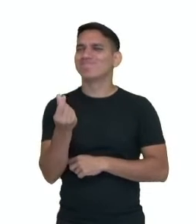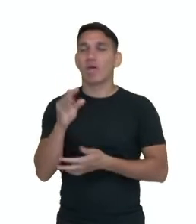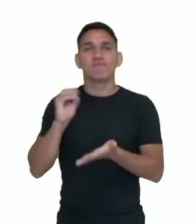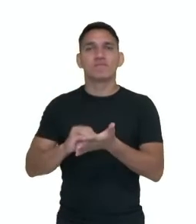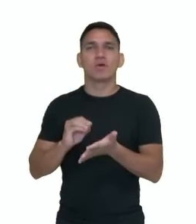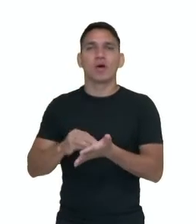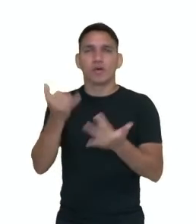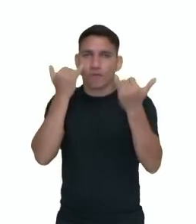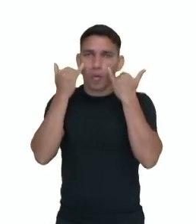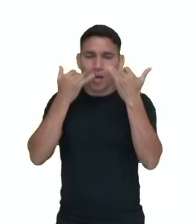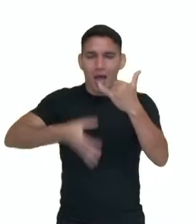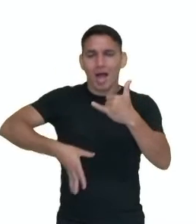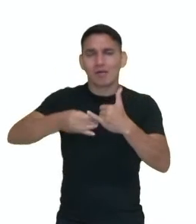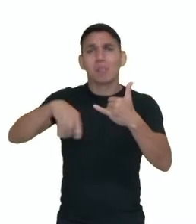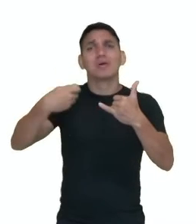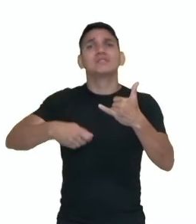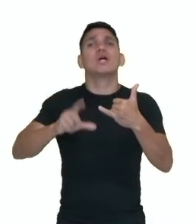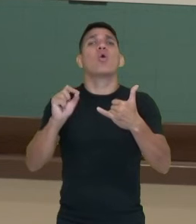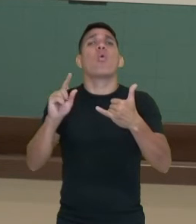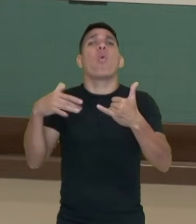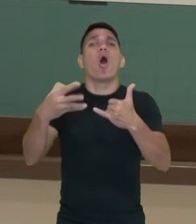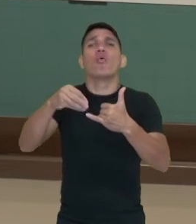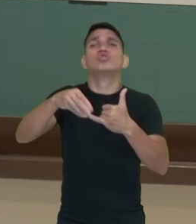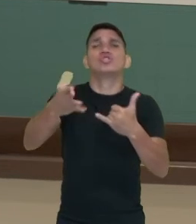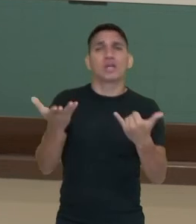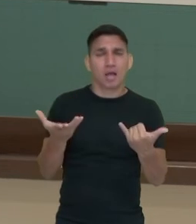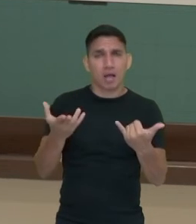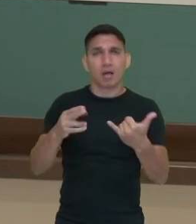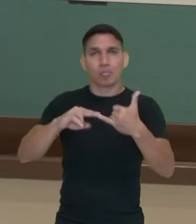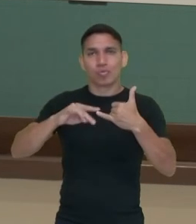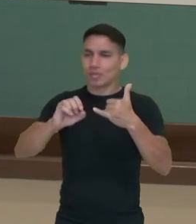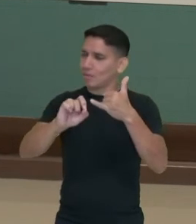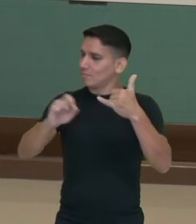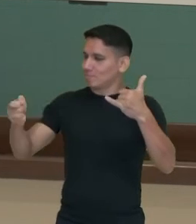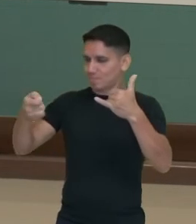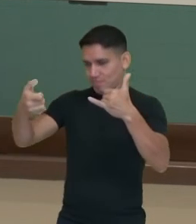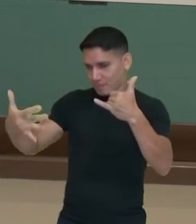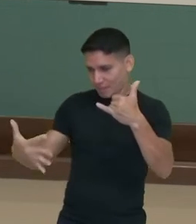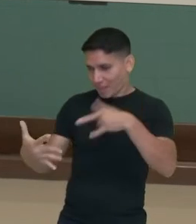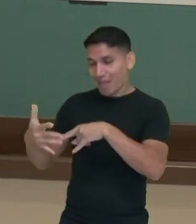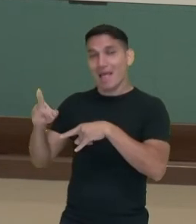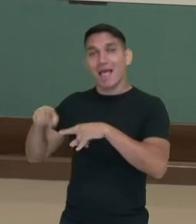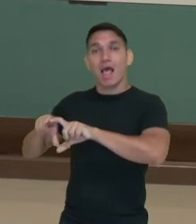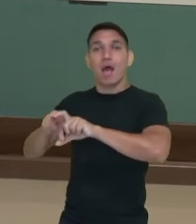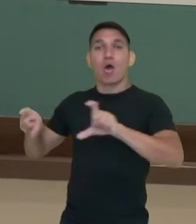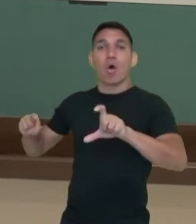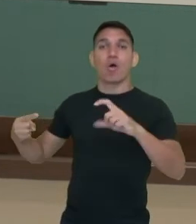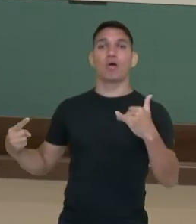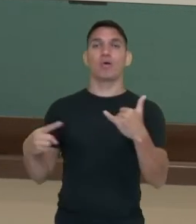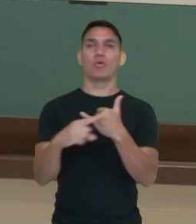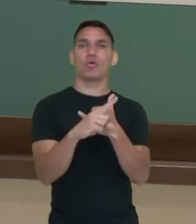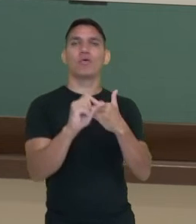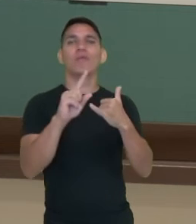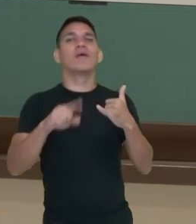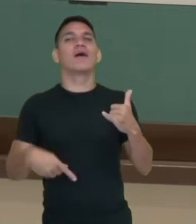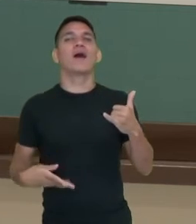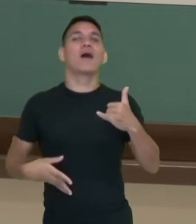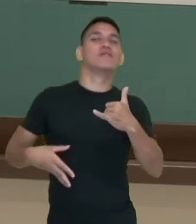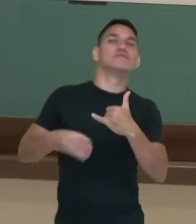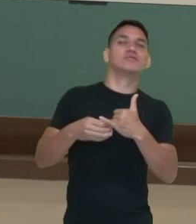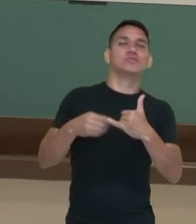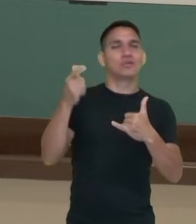informação. É necessário explicar qual é a dica, e essa explicação se dá por meio da oração apositiva, que tem essa